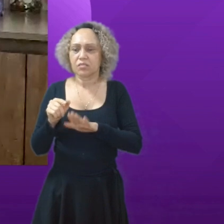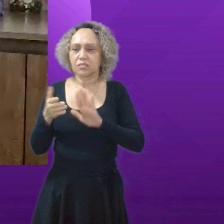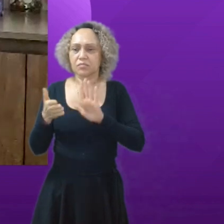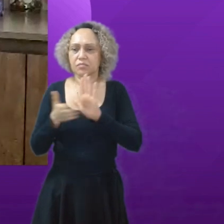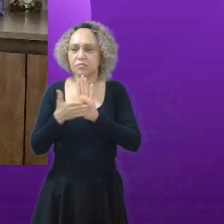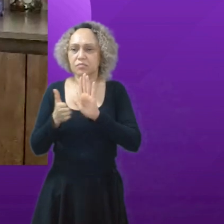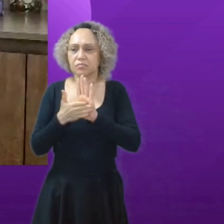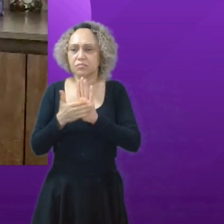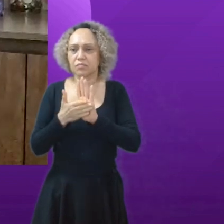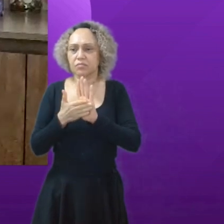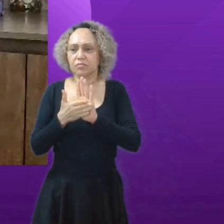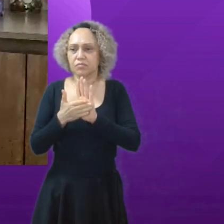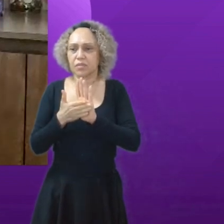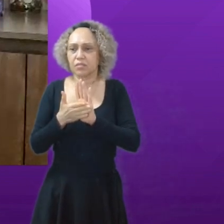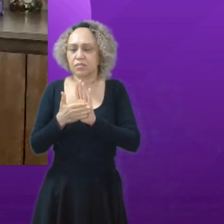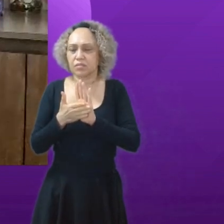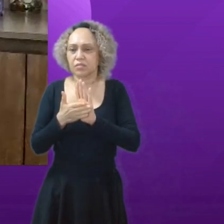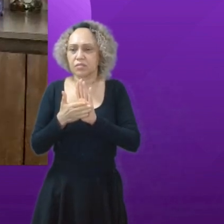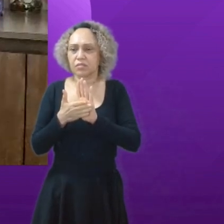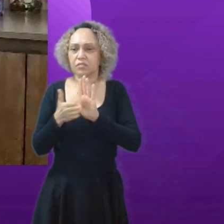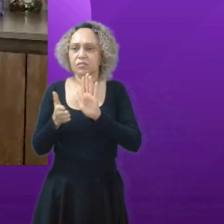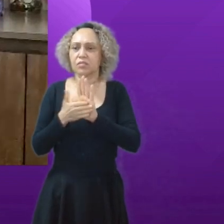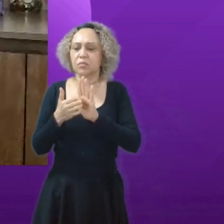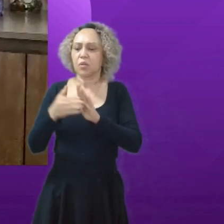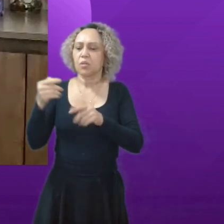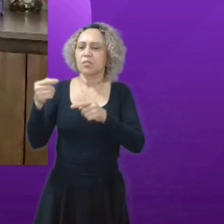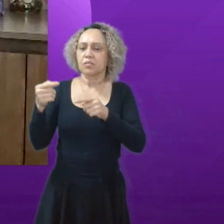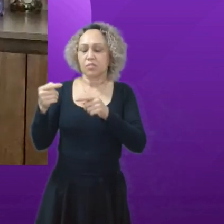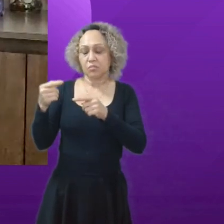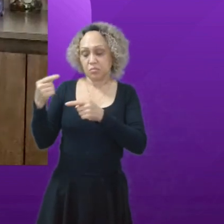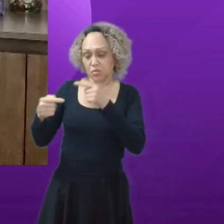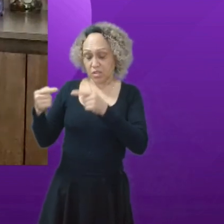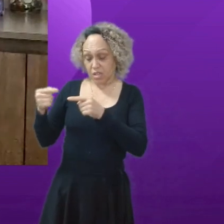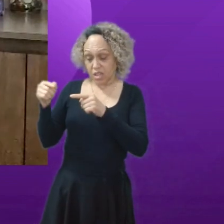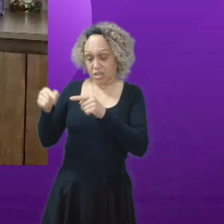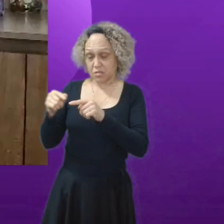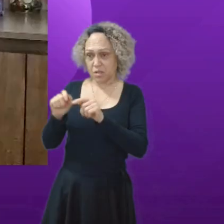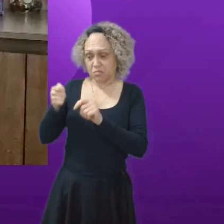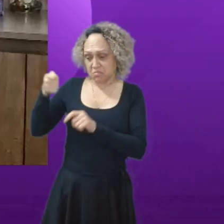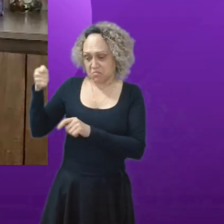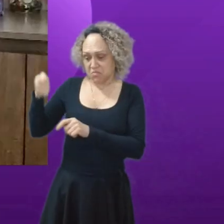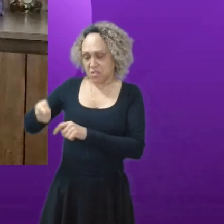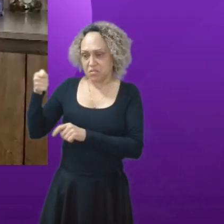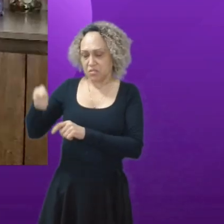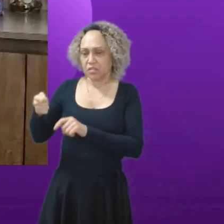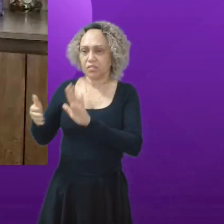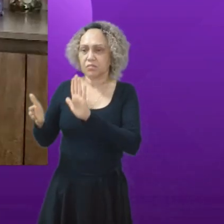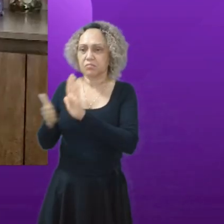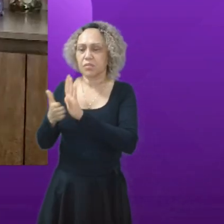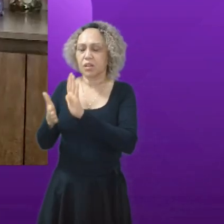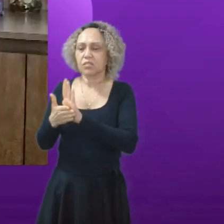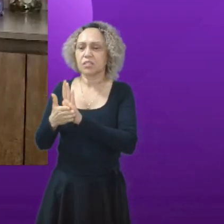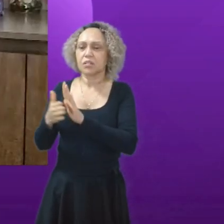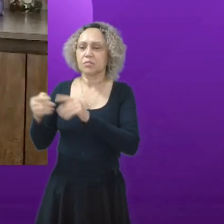a, a própria política local. Gente, uma pausa. Tá barulho?